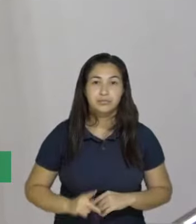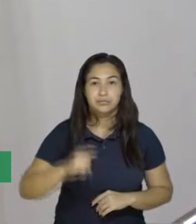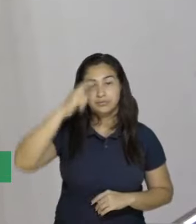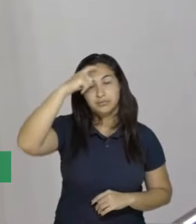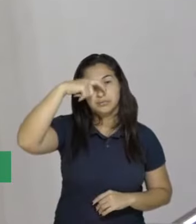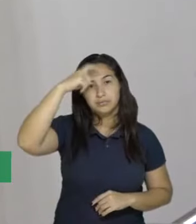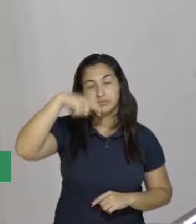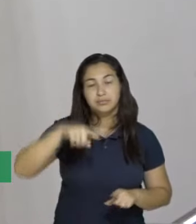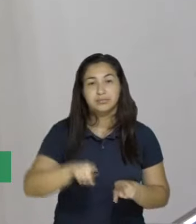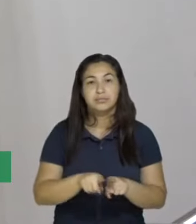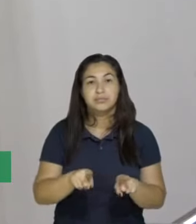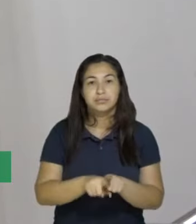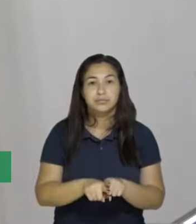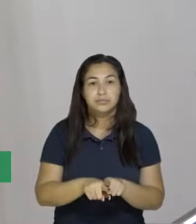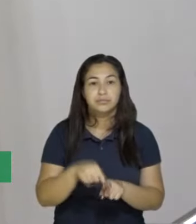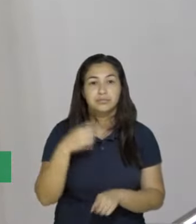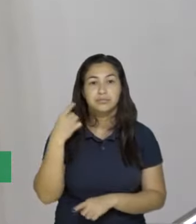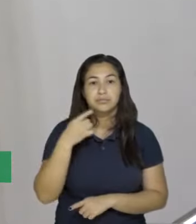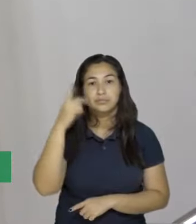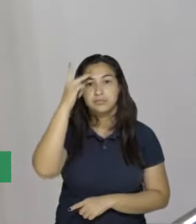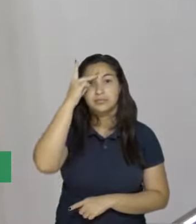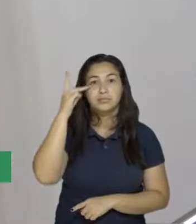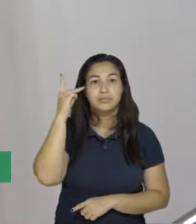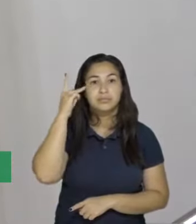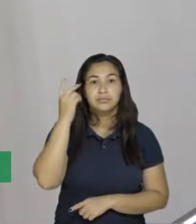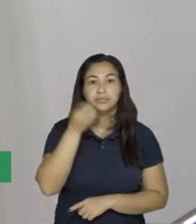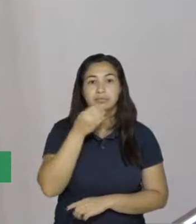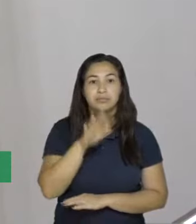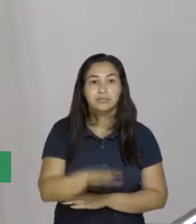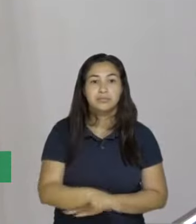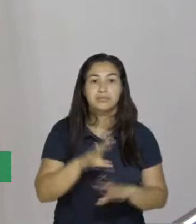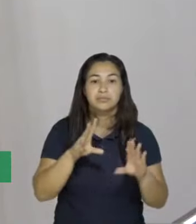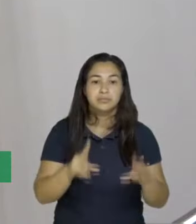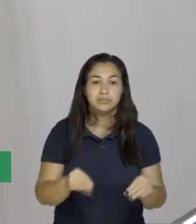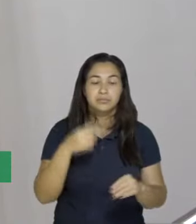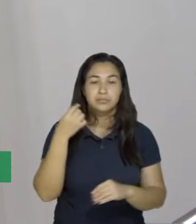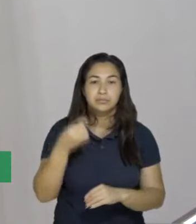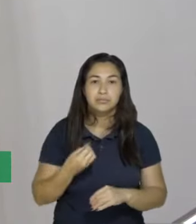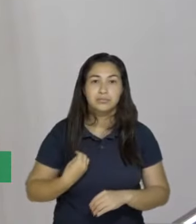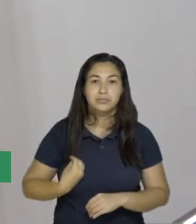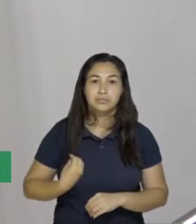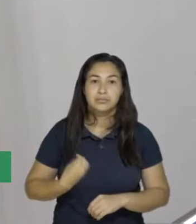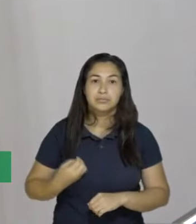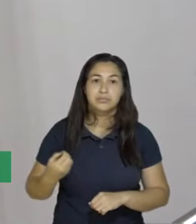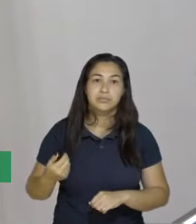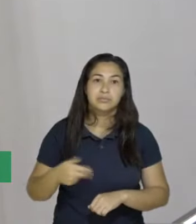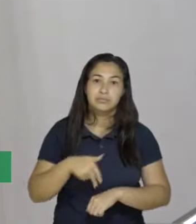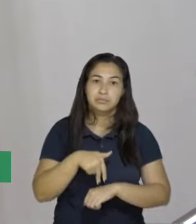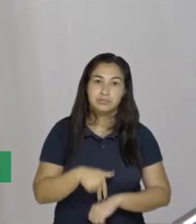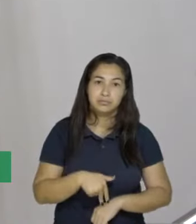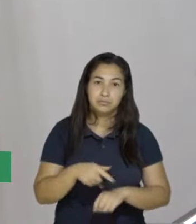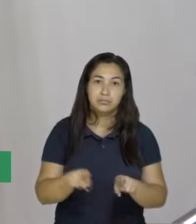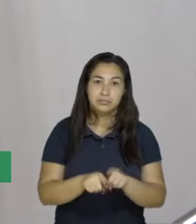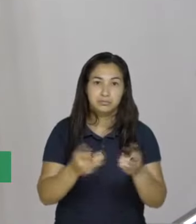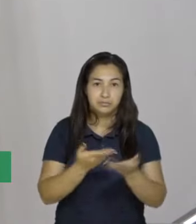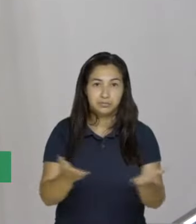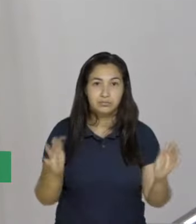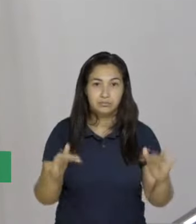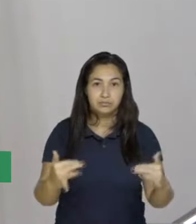tarde à nossa deputada Paulinha, boa tarde a todos os deputados aqui presentes e quem está nos assistindo na TV